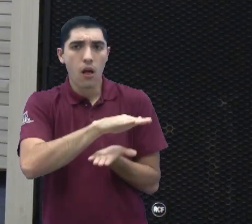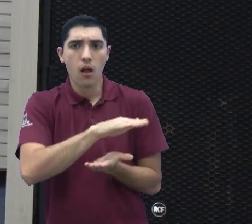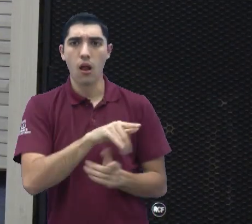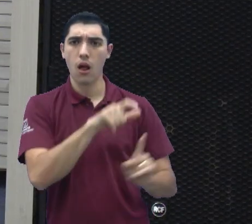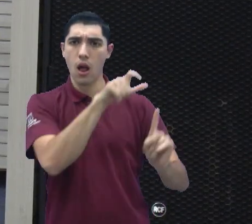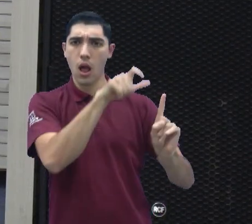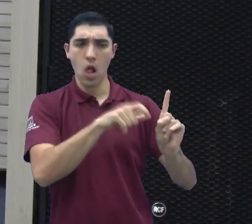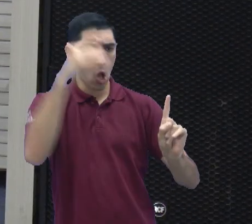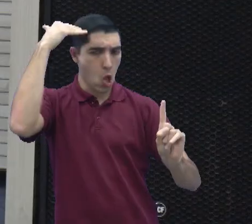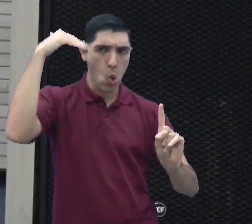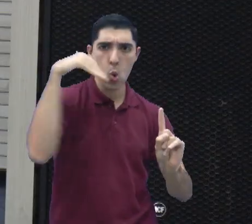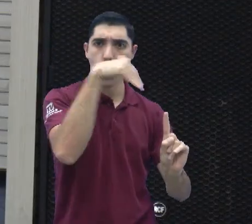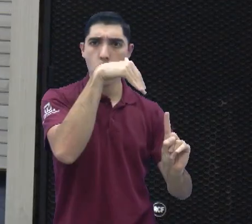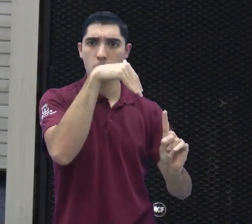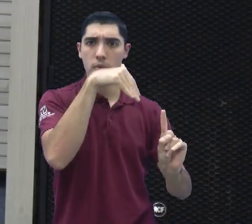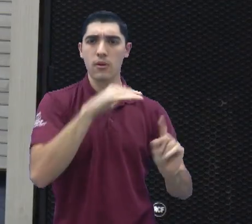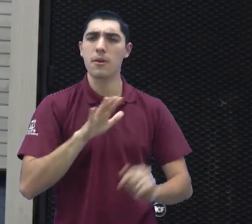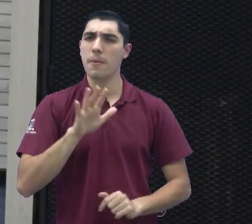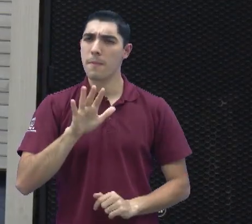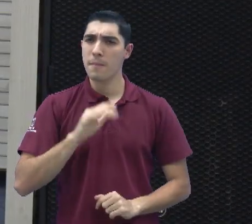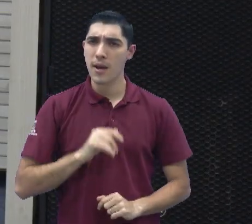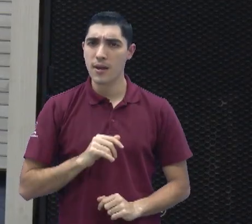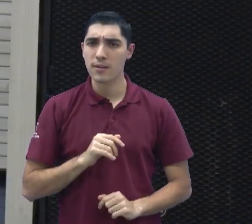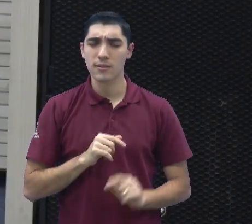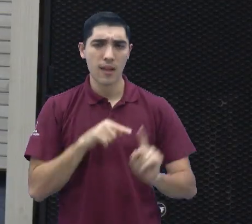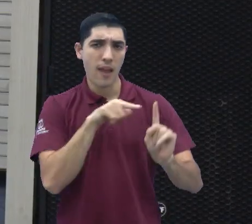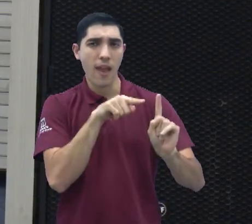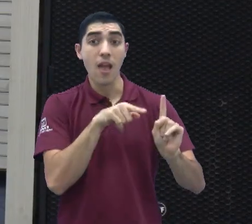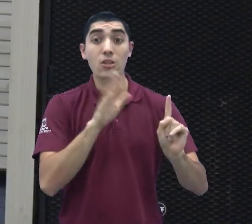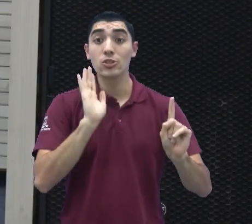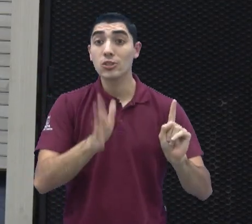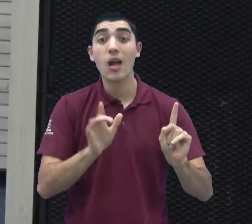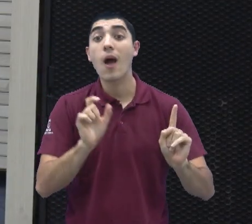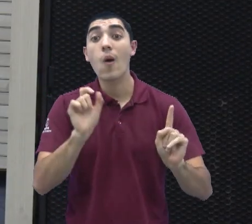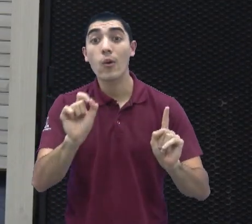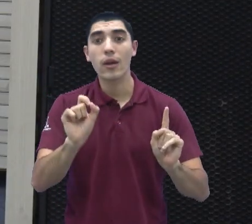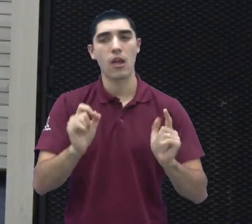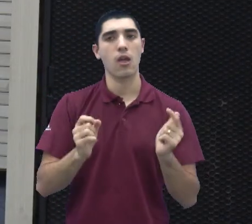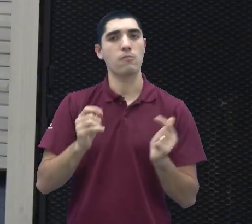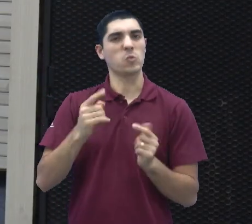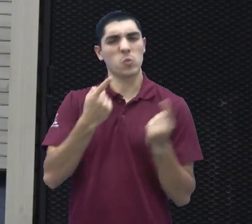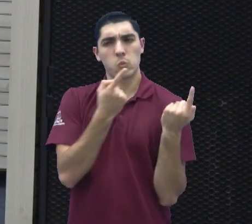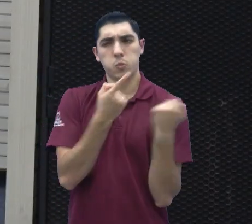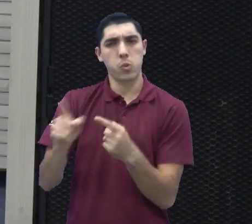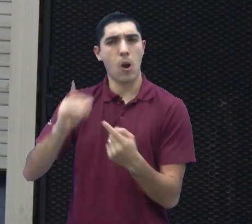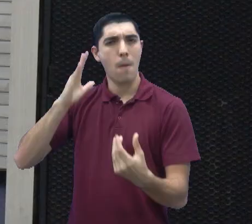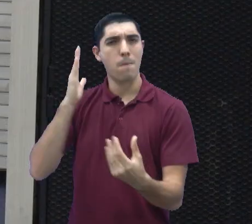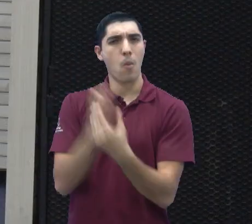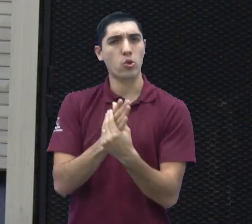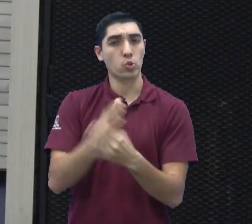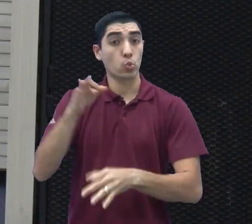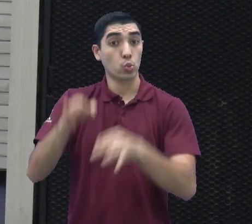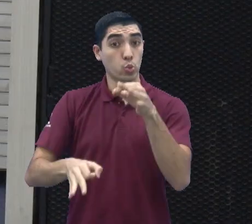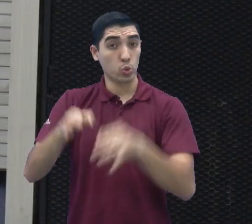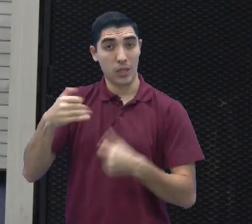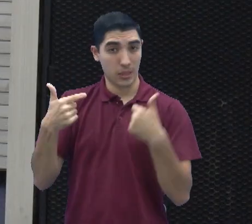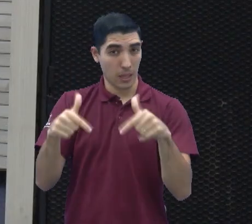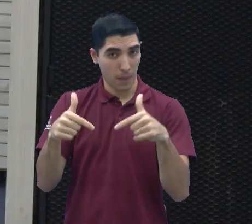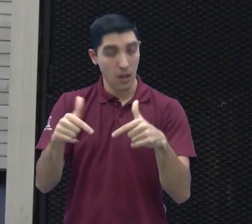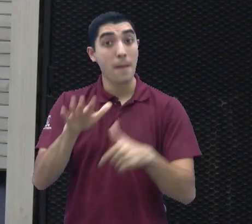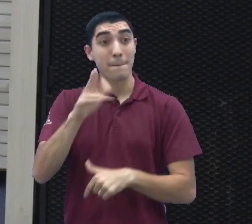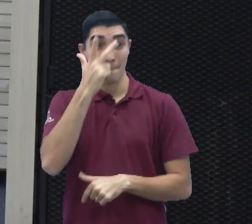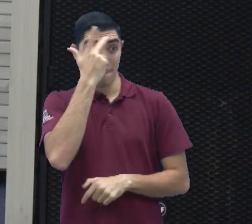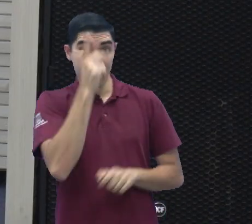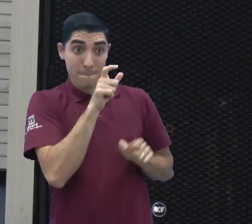um dia depois que ele esteve na Justiça Trabalhista com várias testemunhas